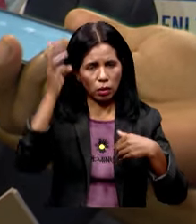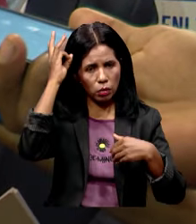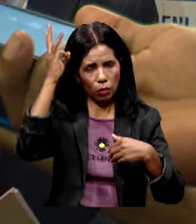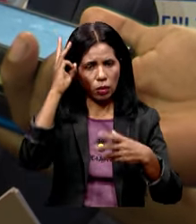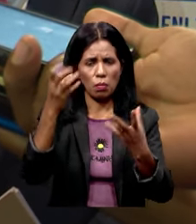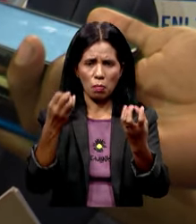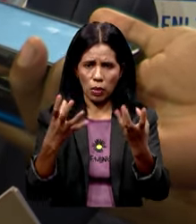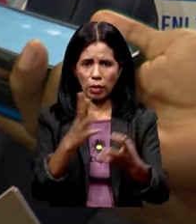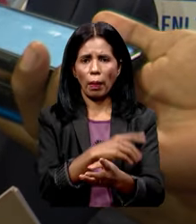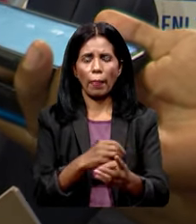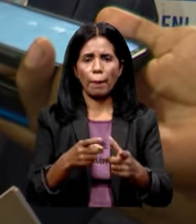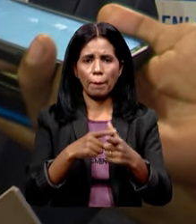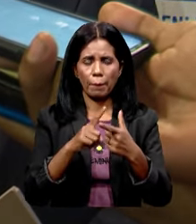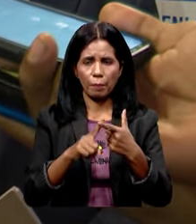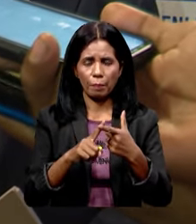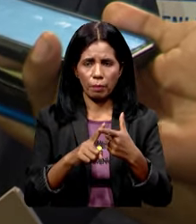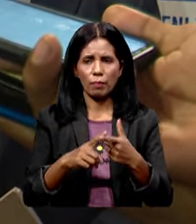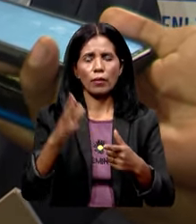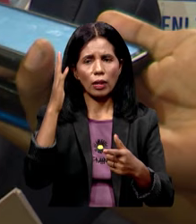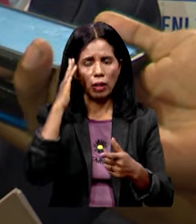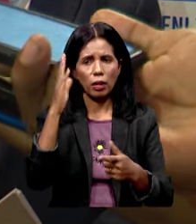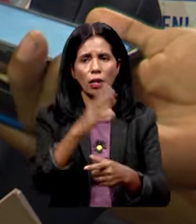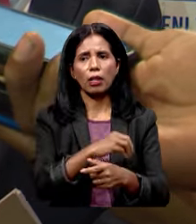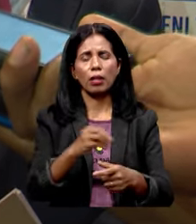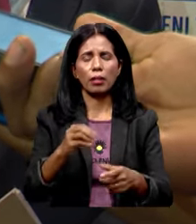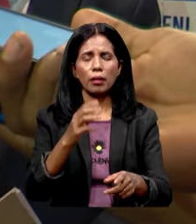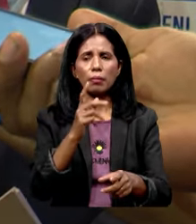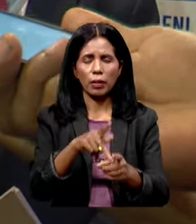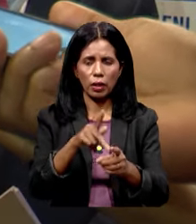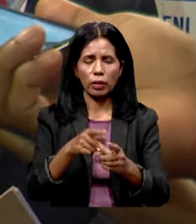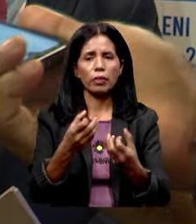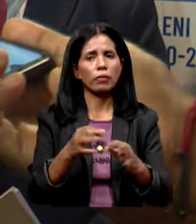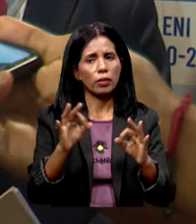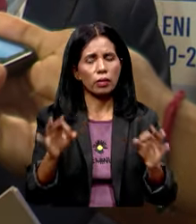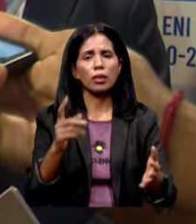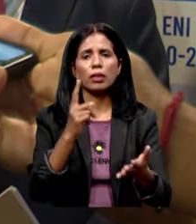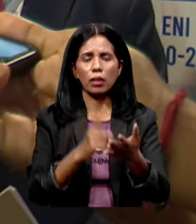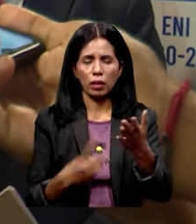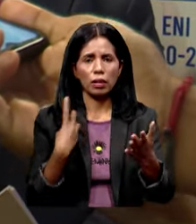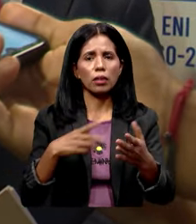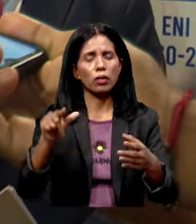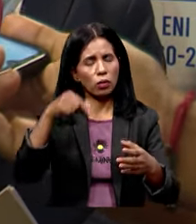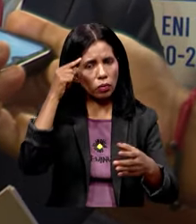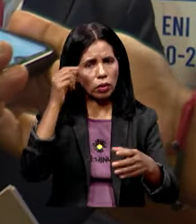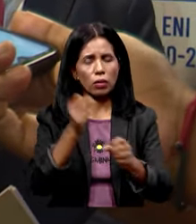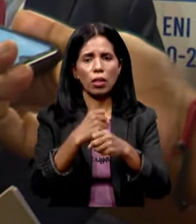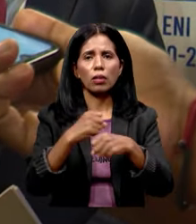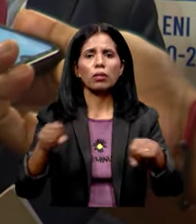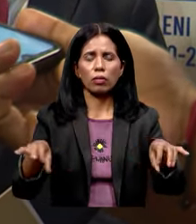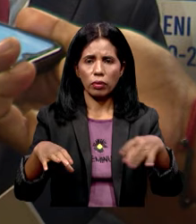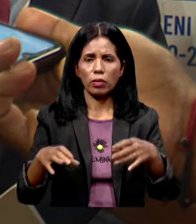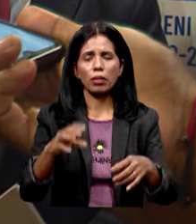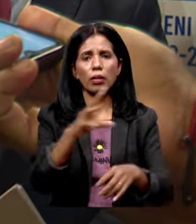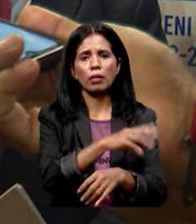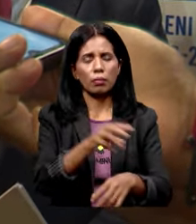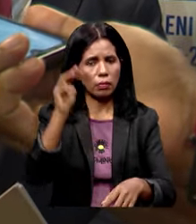buquida, a nota cata que vai undar a tua tuana, né? Seda, esforço seda, mas que o governo halo. Lili, o Ministério do